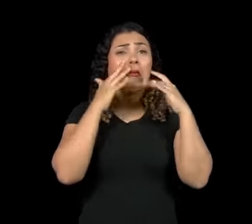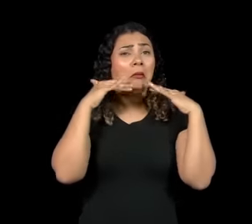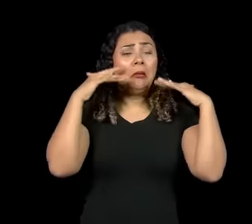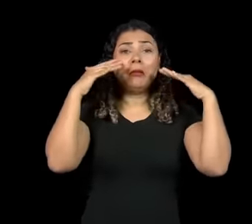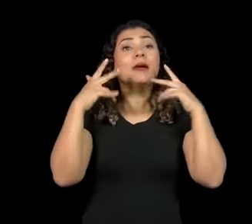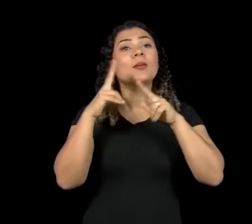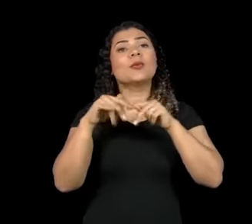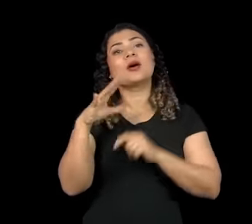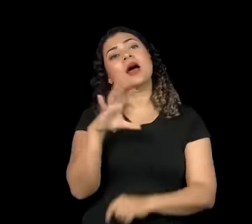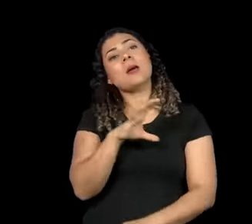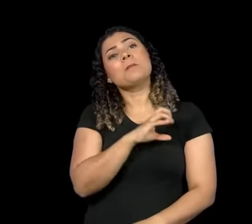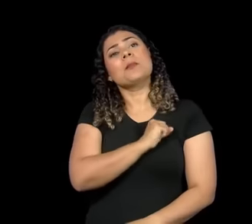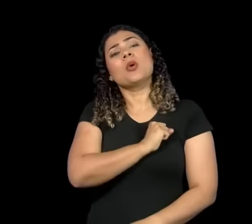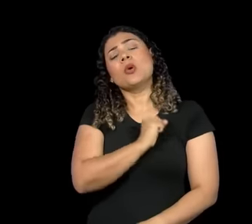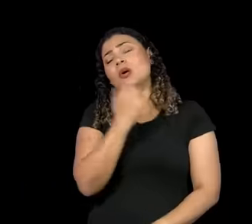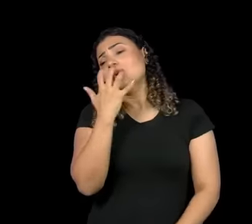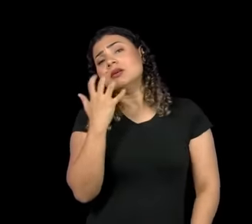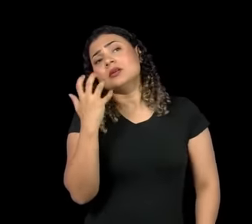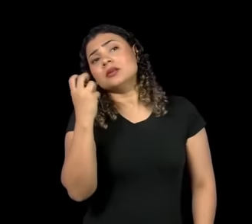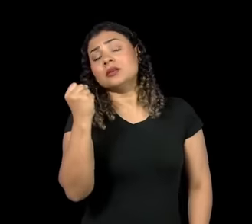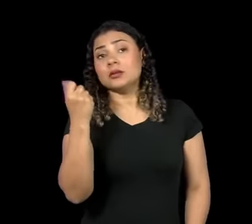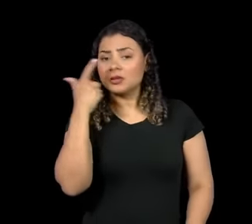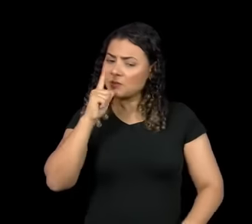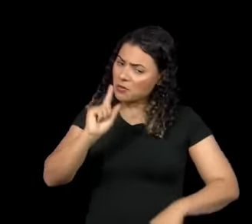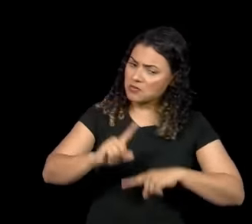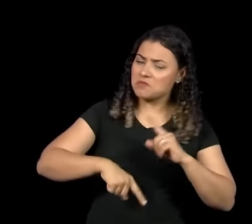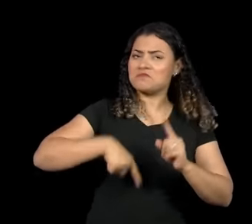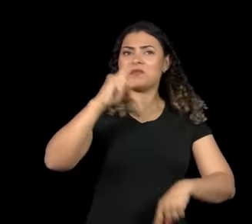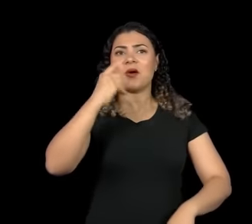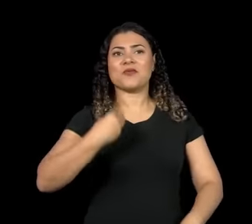sobre amores impossíveis e histórias de superação.